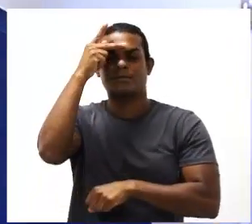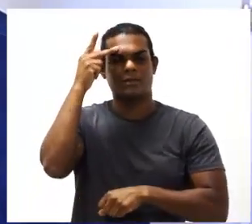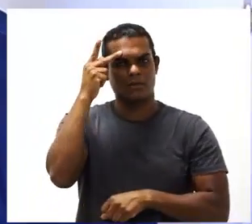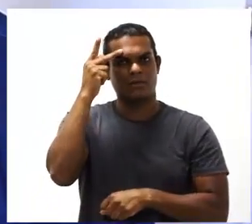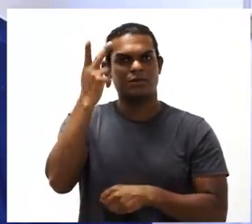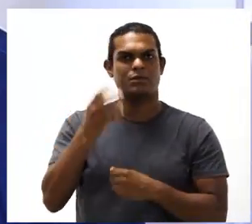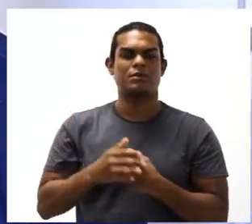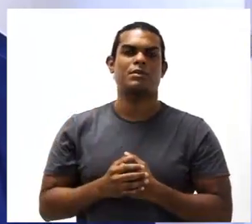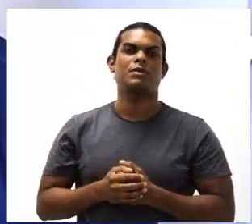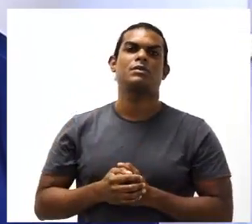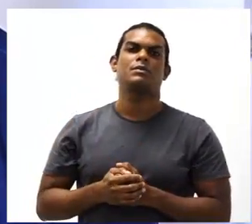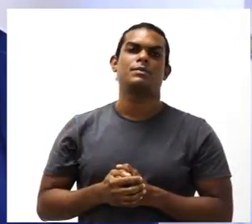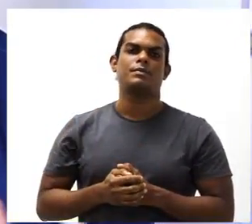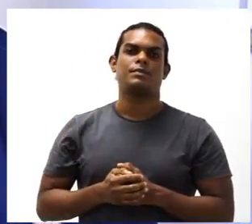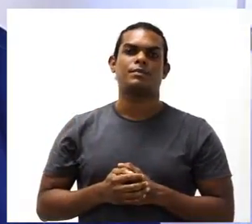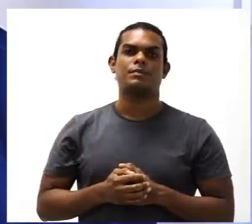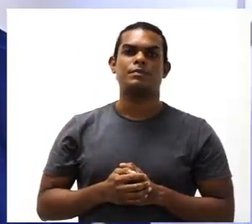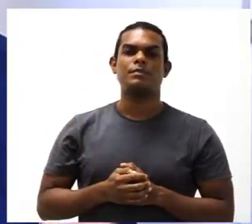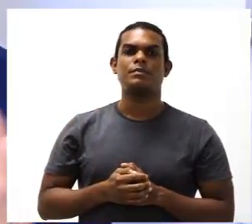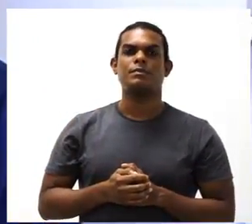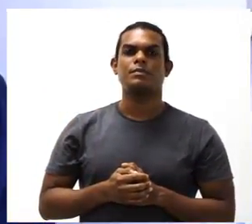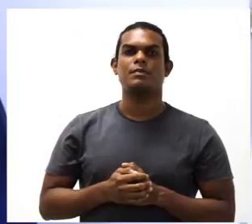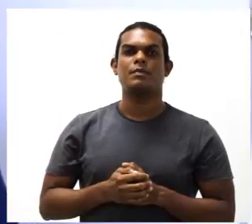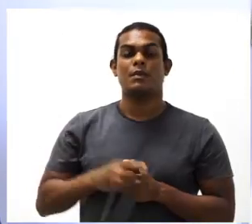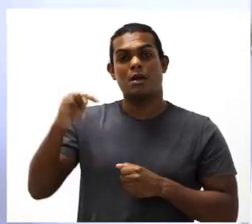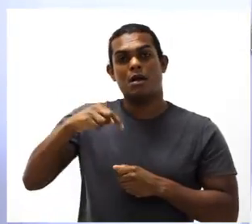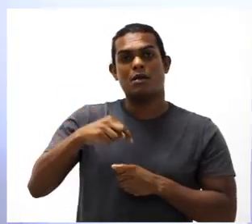partir desse momento. Nós, por exemplo, estamos